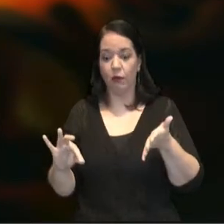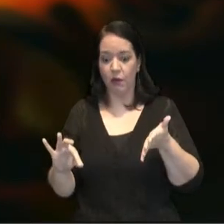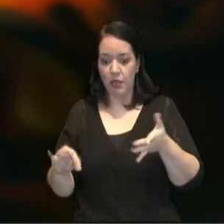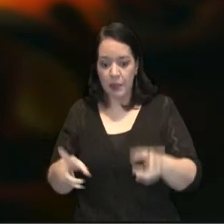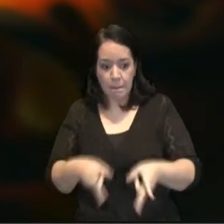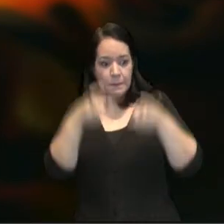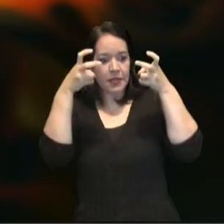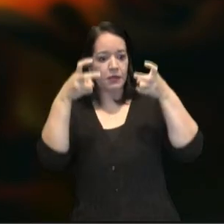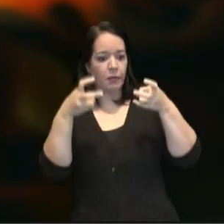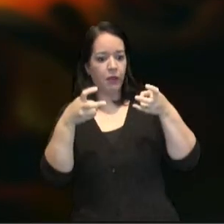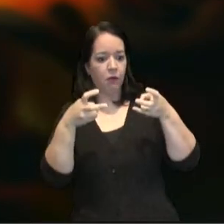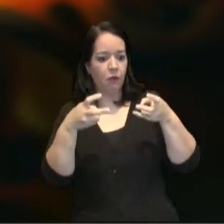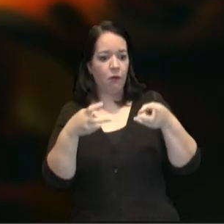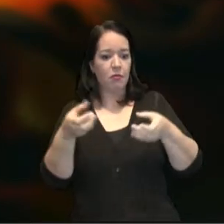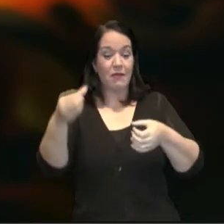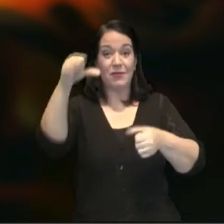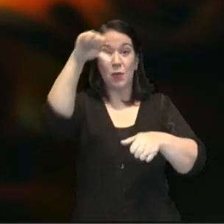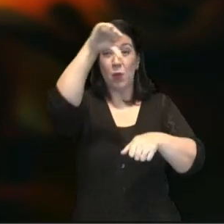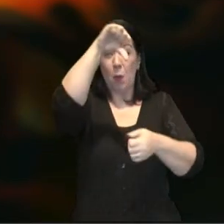Samaria.